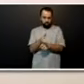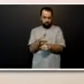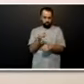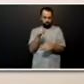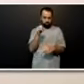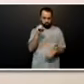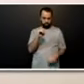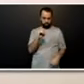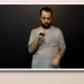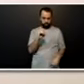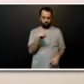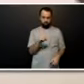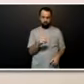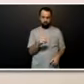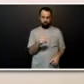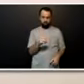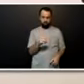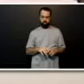referência.